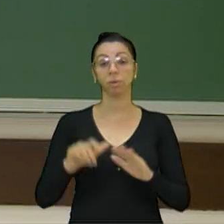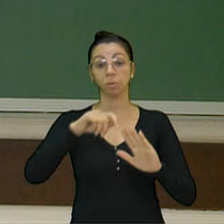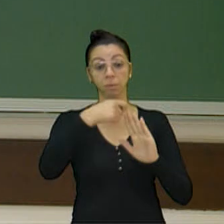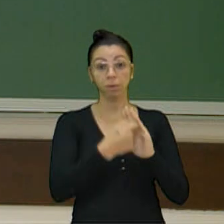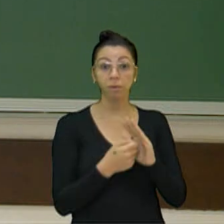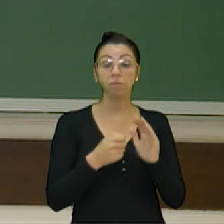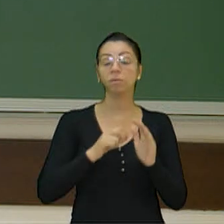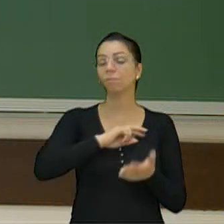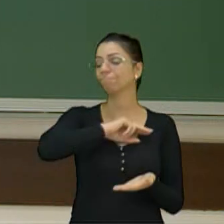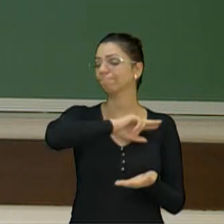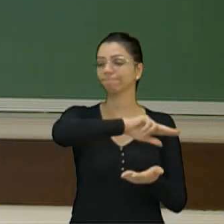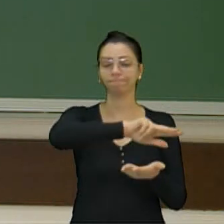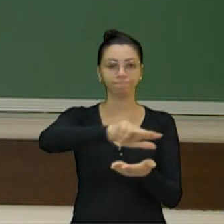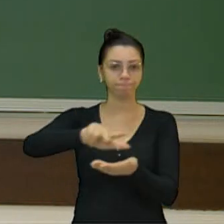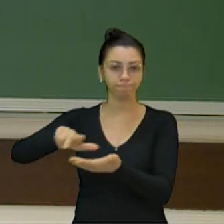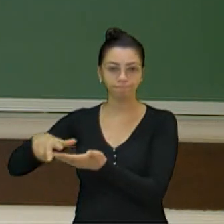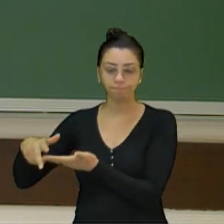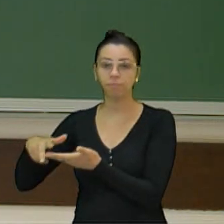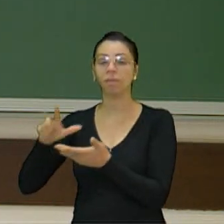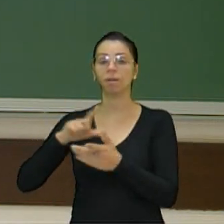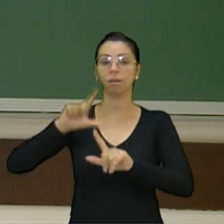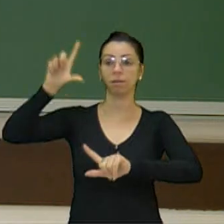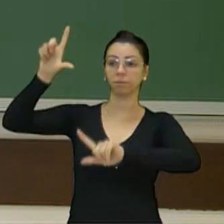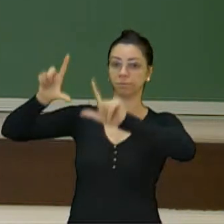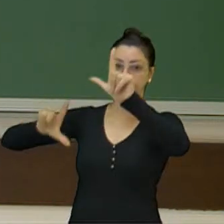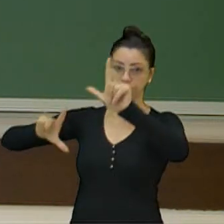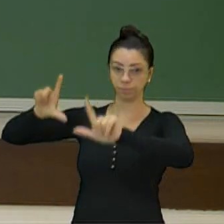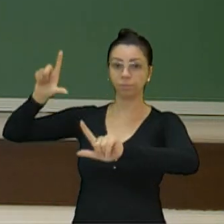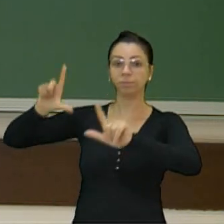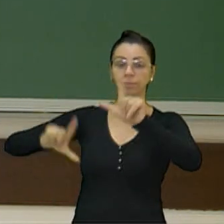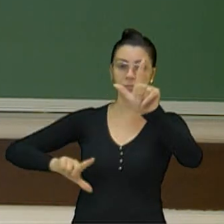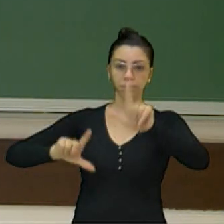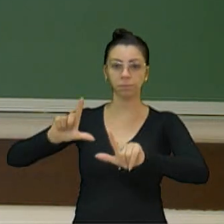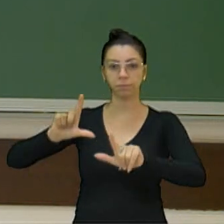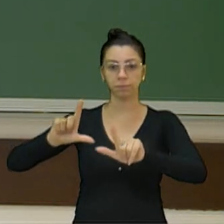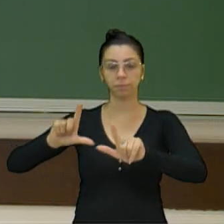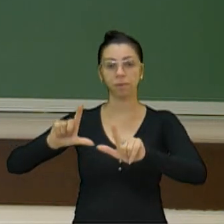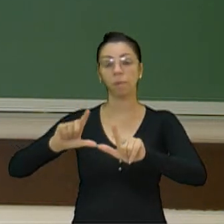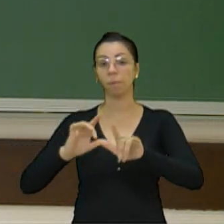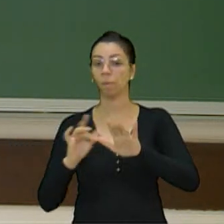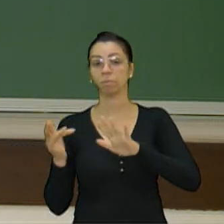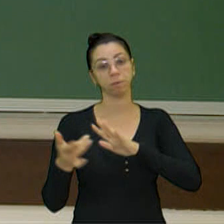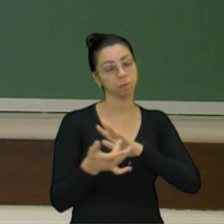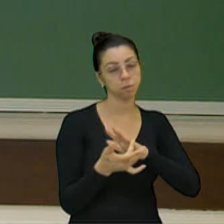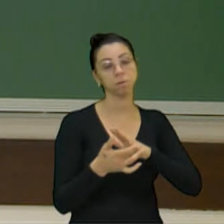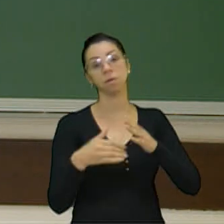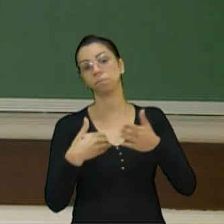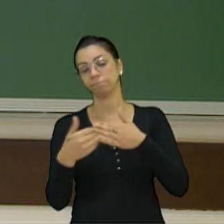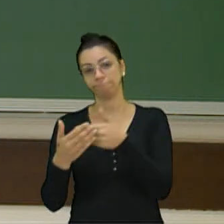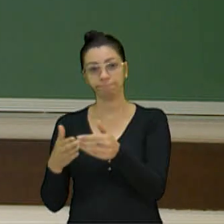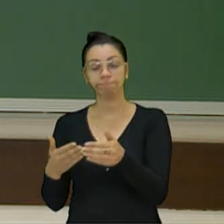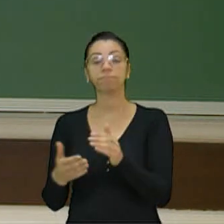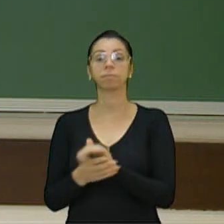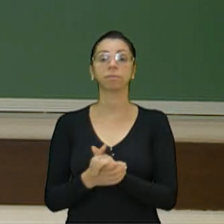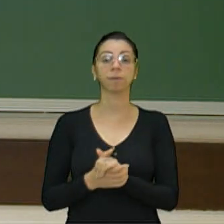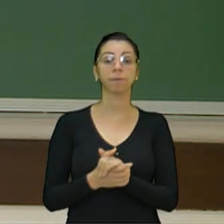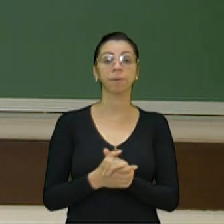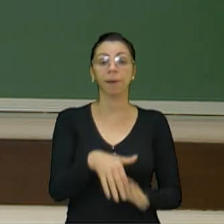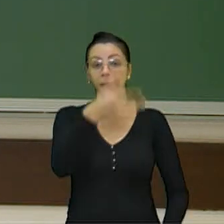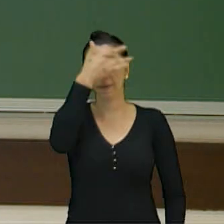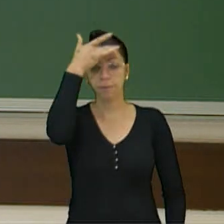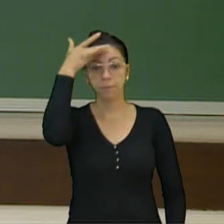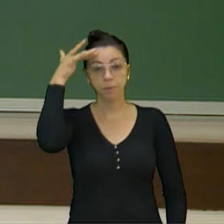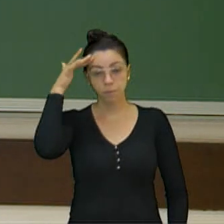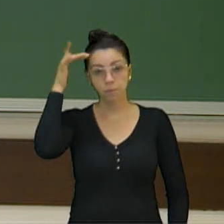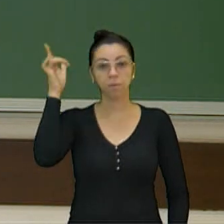que muitas formas de mídias estão disponíveis, né? Então, as pessoas que têm